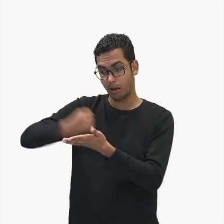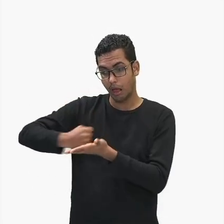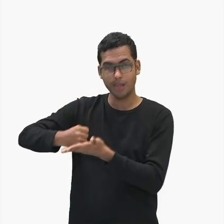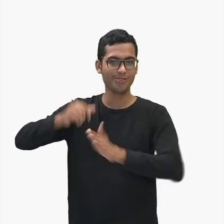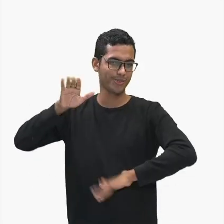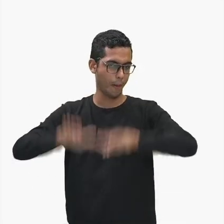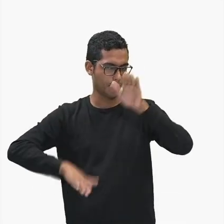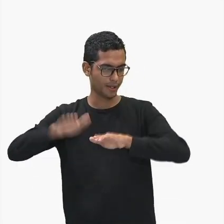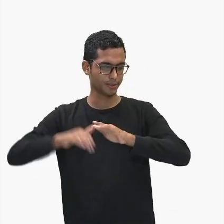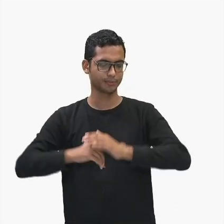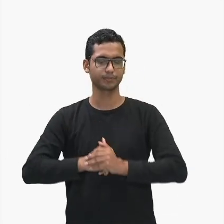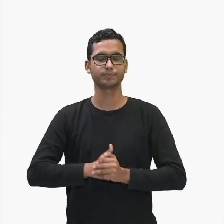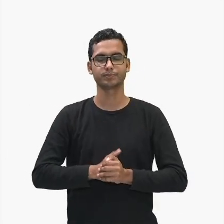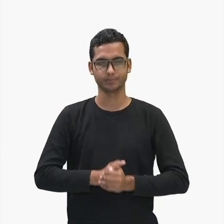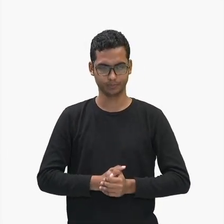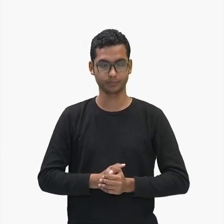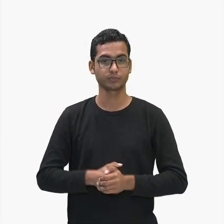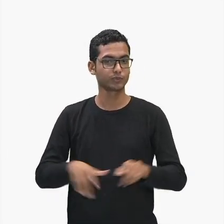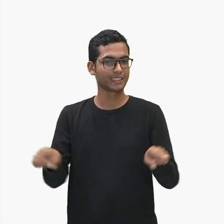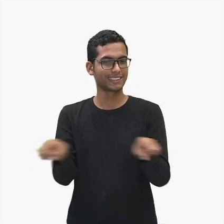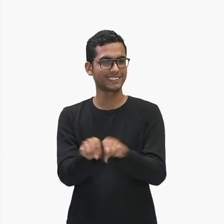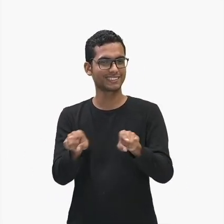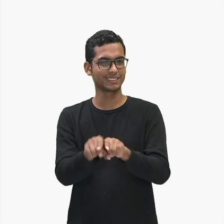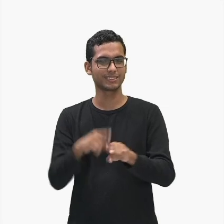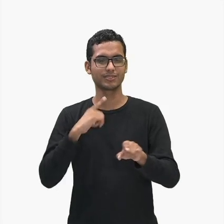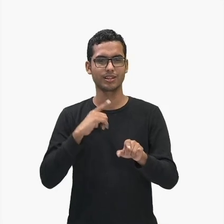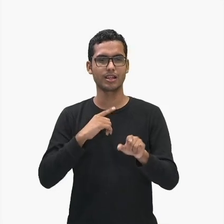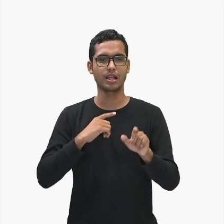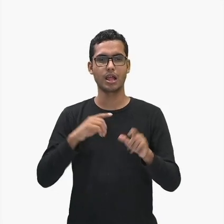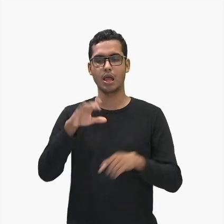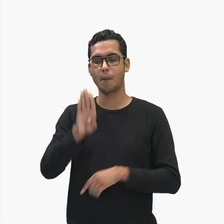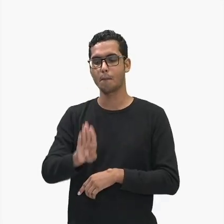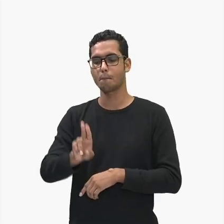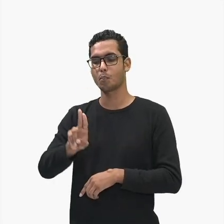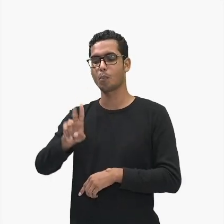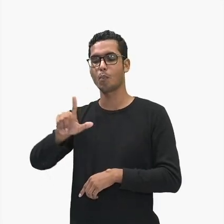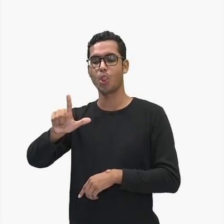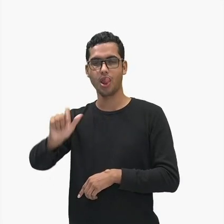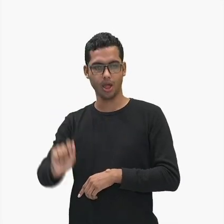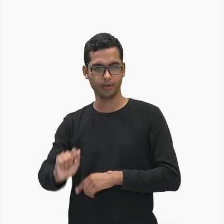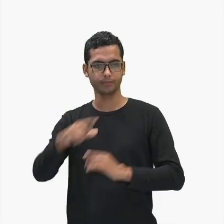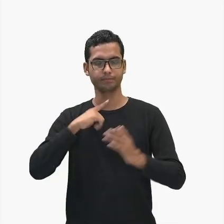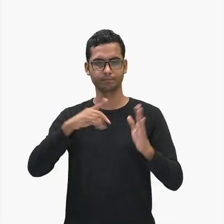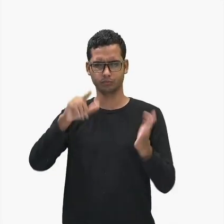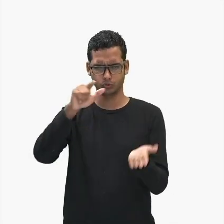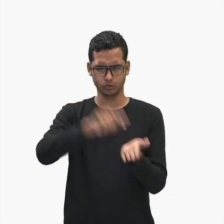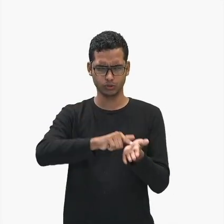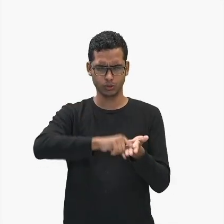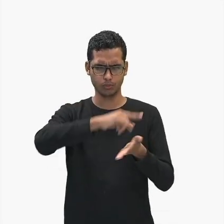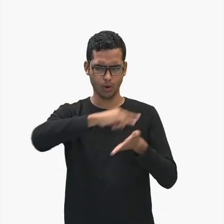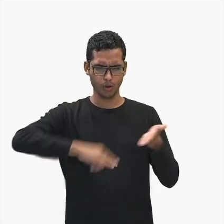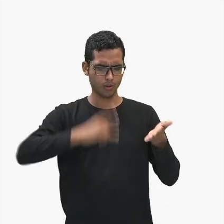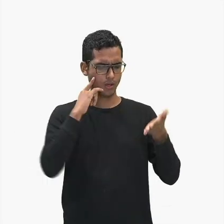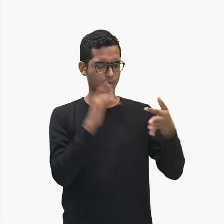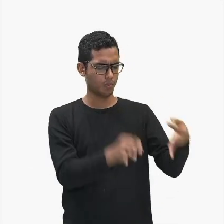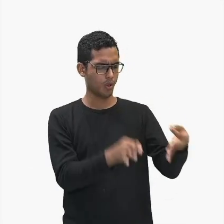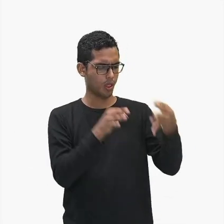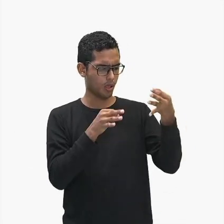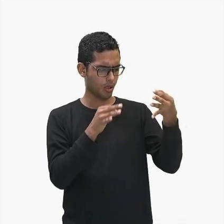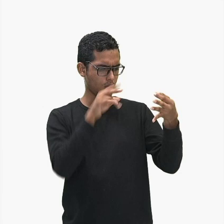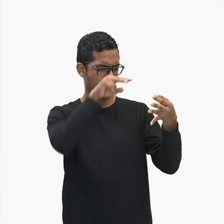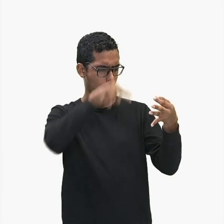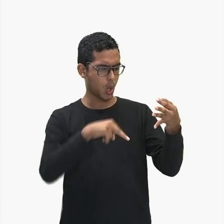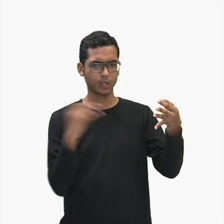quê? Também ler a bula, né? A bula também é importante. Um outro exemplo é o colírio.